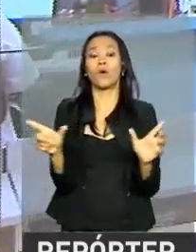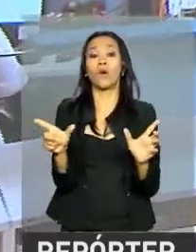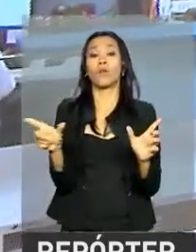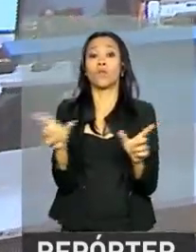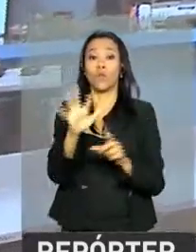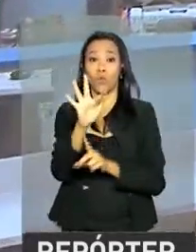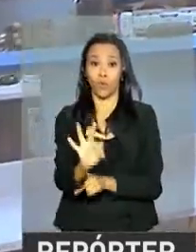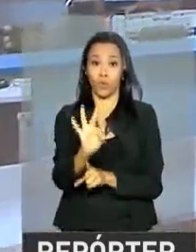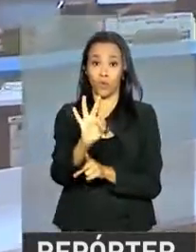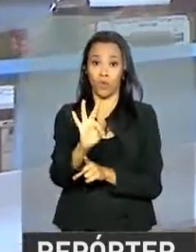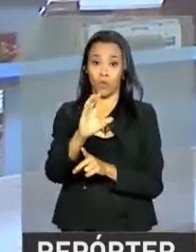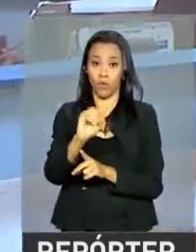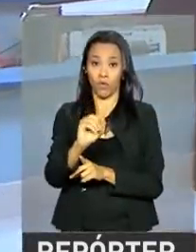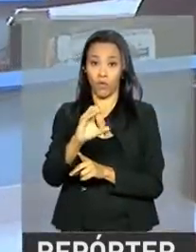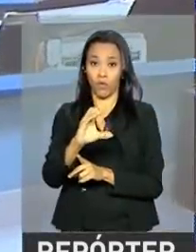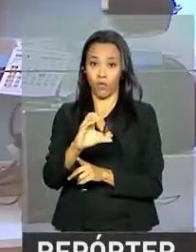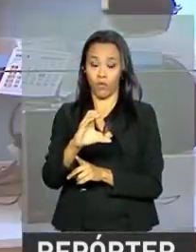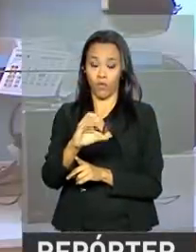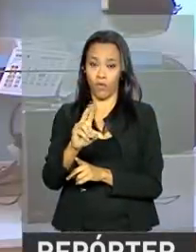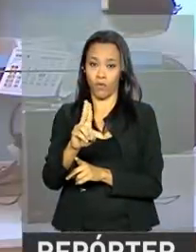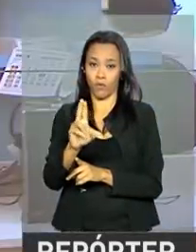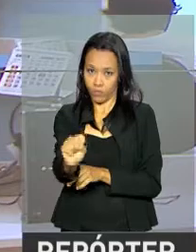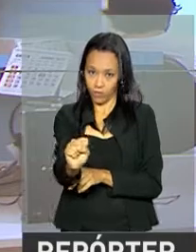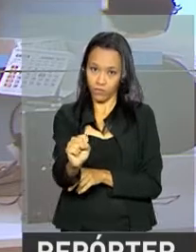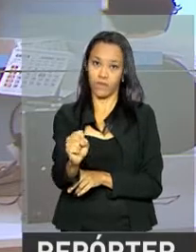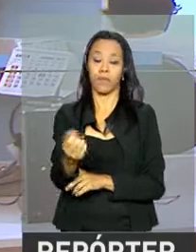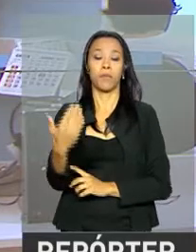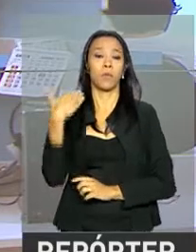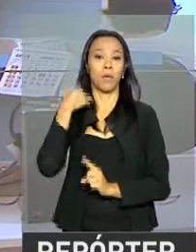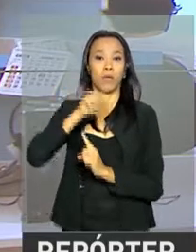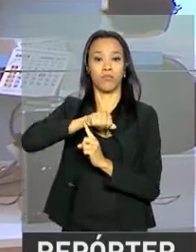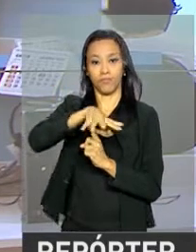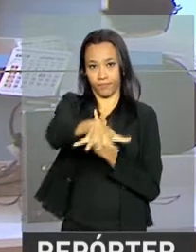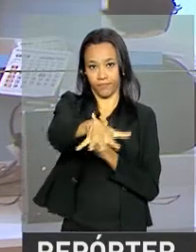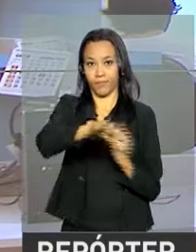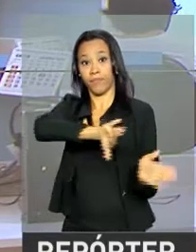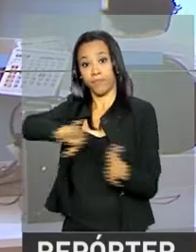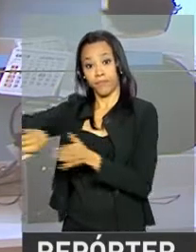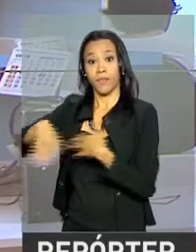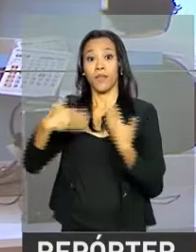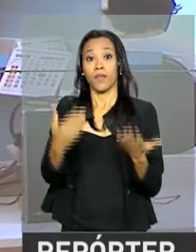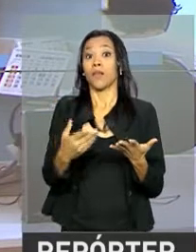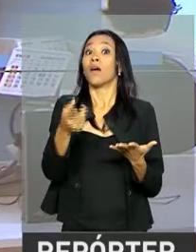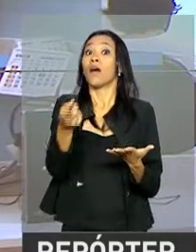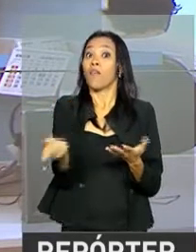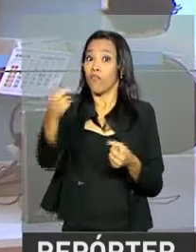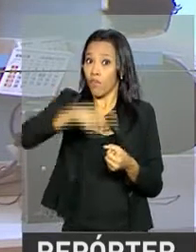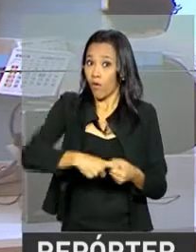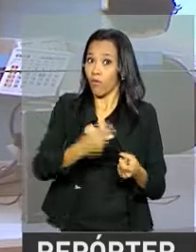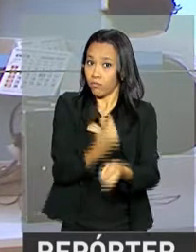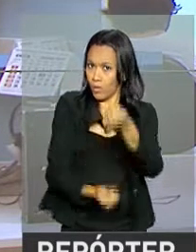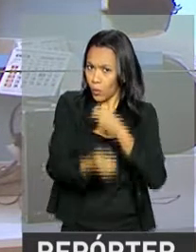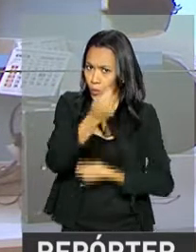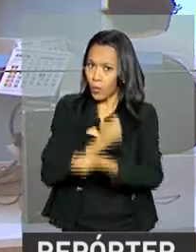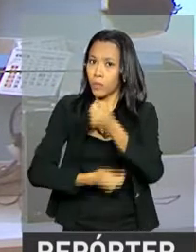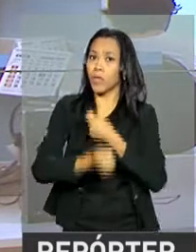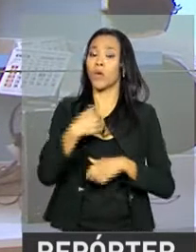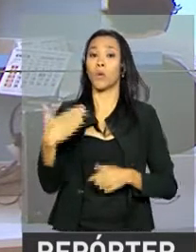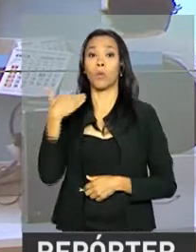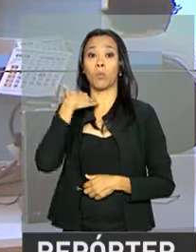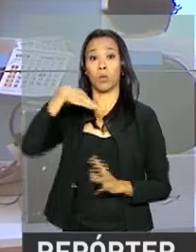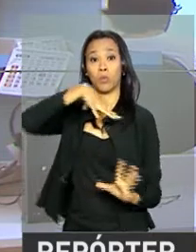pelo branco pelo banco central e 2007 deve ser o ano da retomada da economia o banco mundial eo mercado